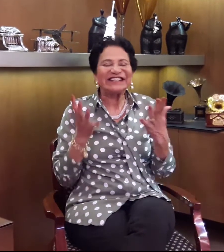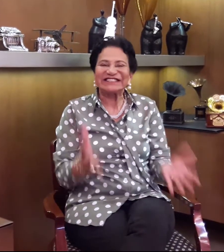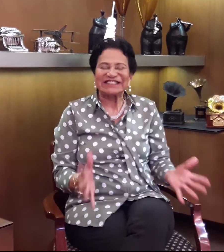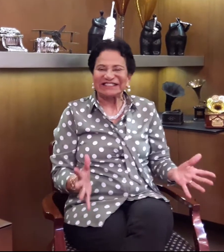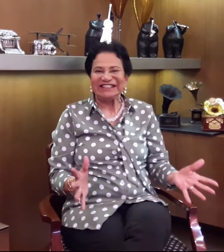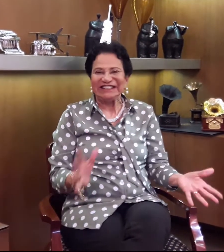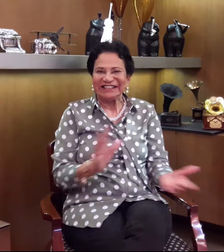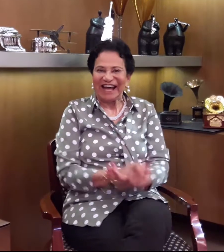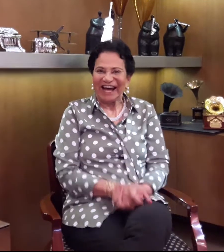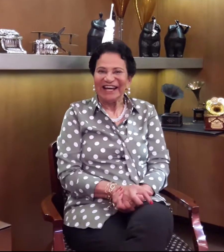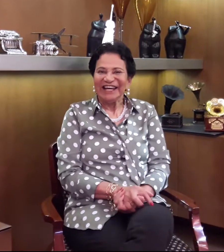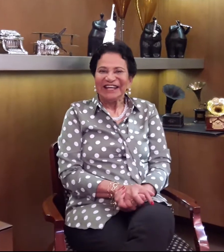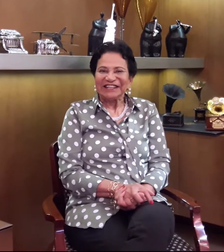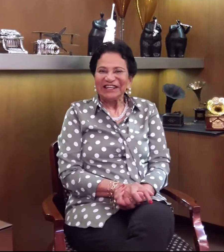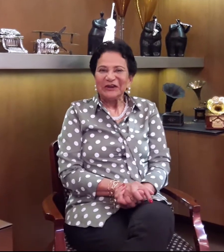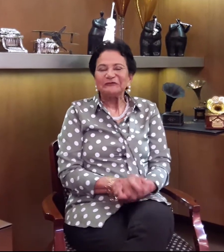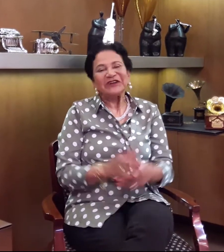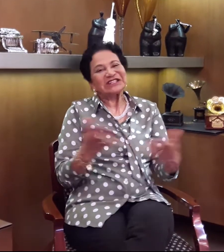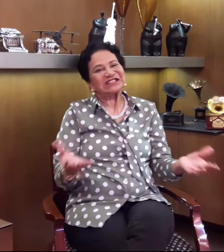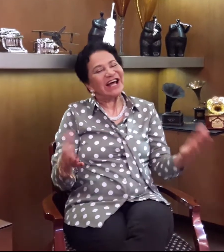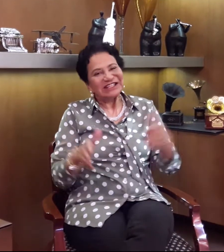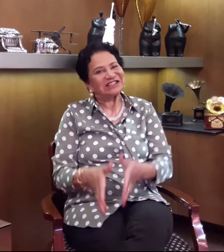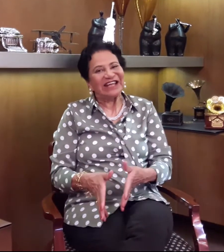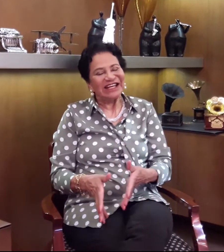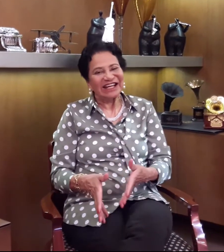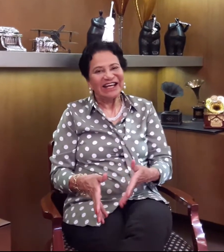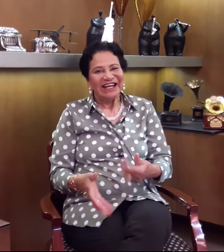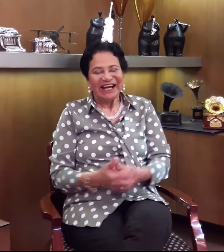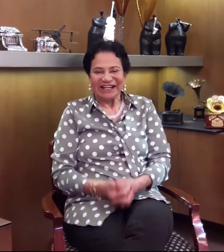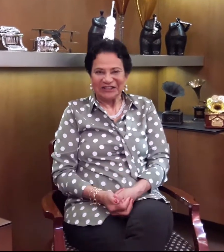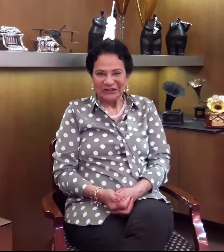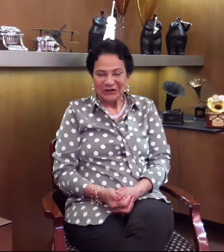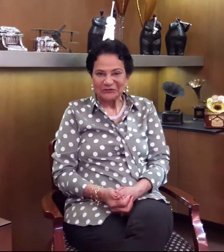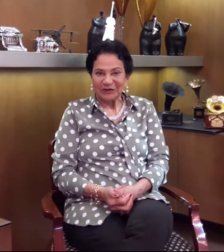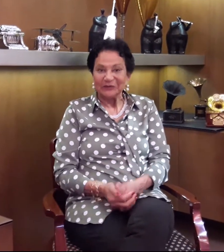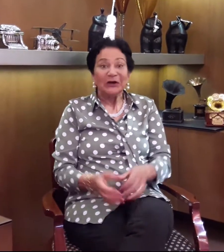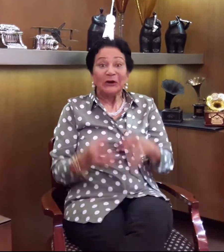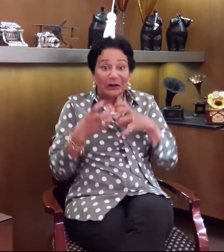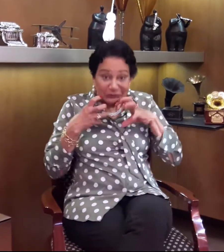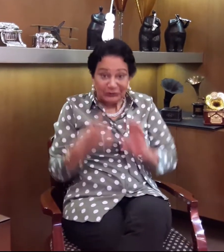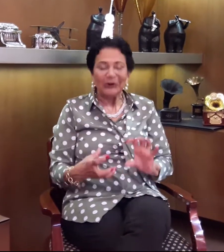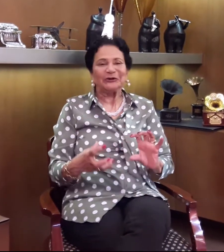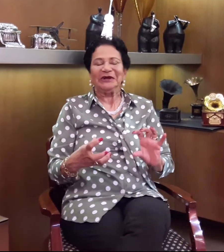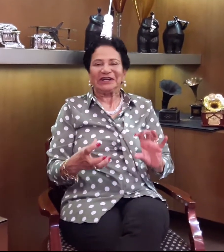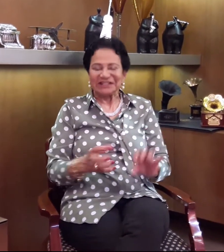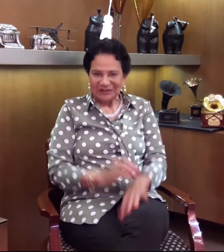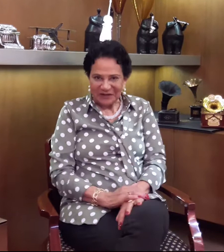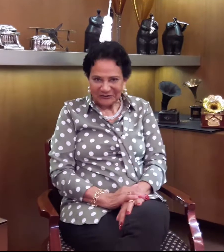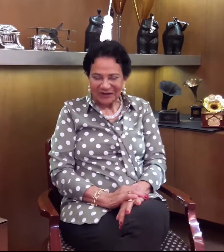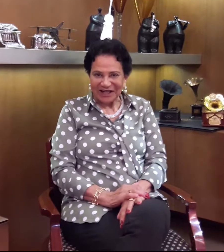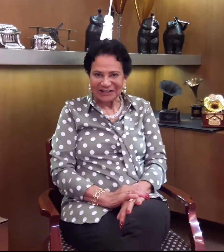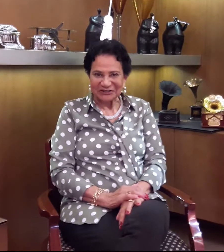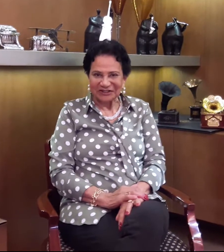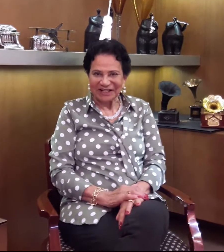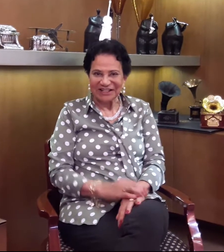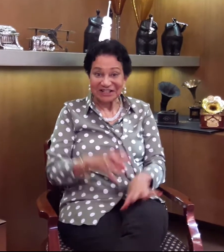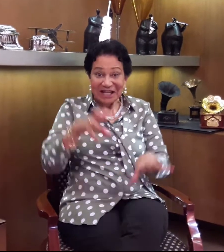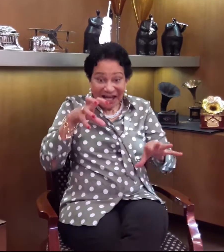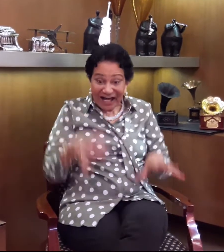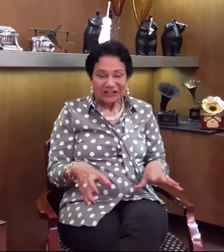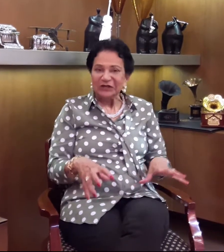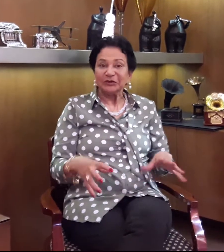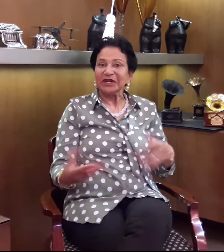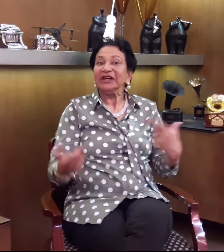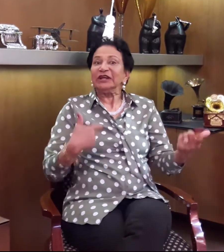Querida Cristina, que felicidade tê-la aqui no nosso programa. Eu adoro receber colegas